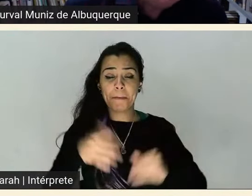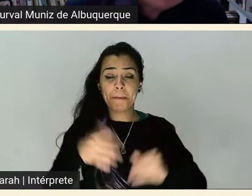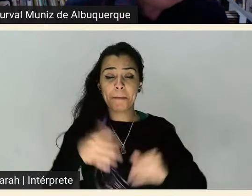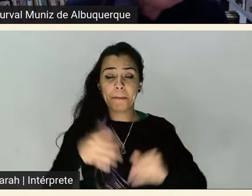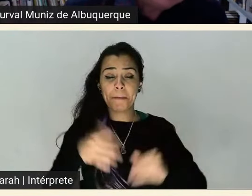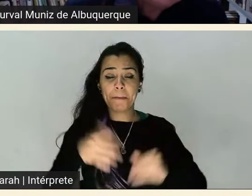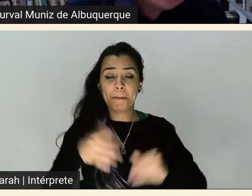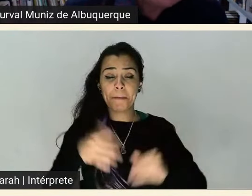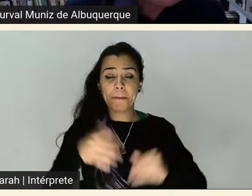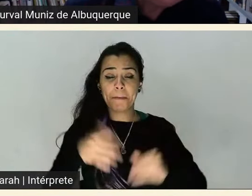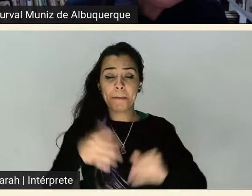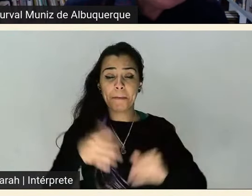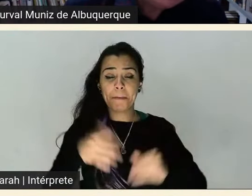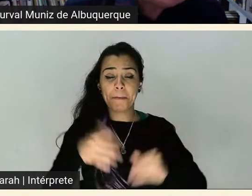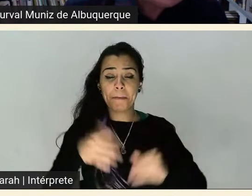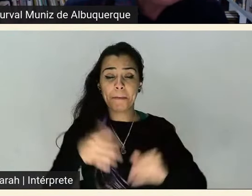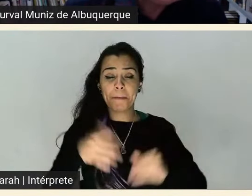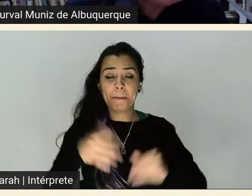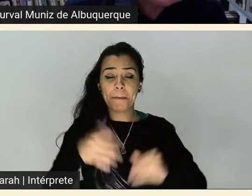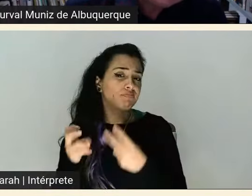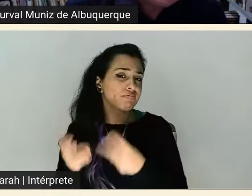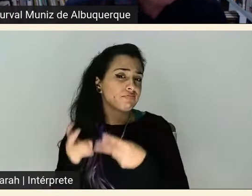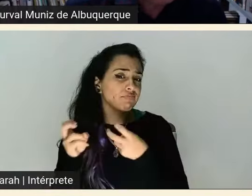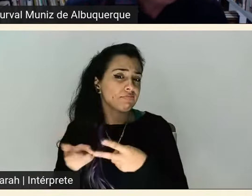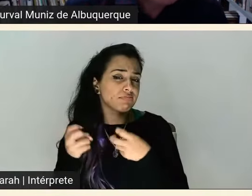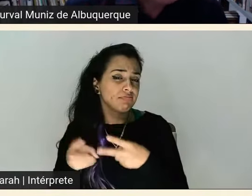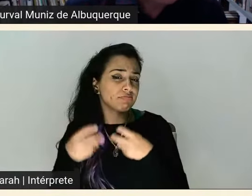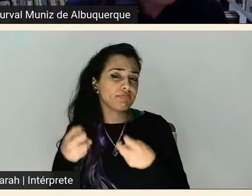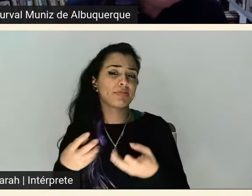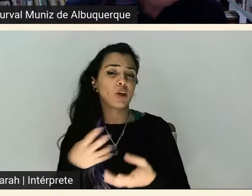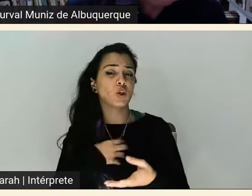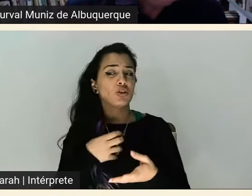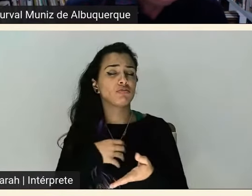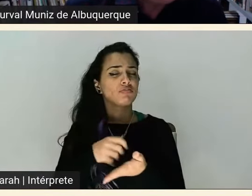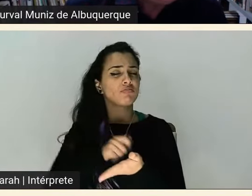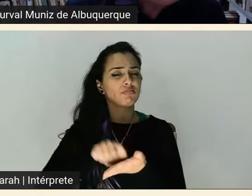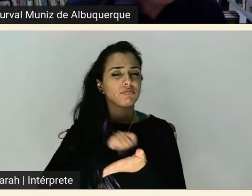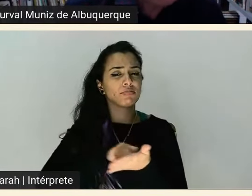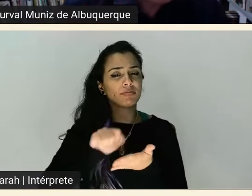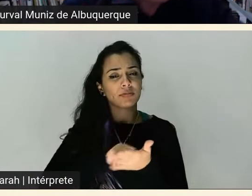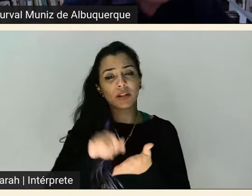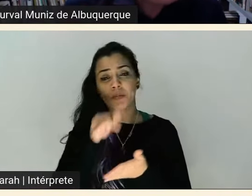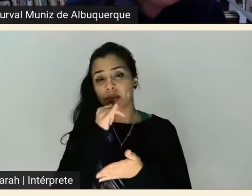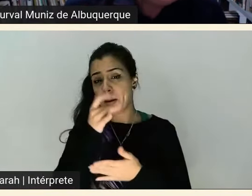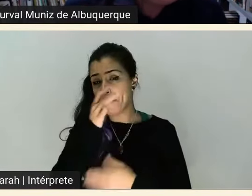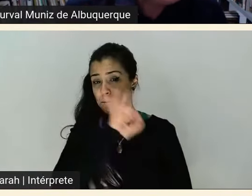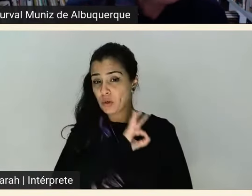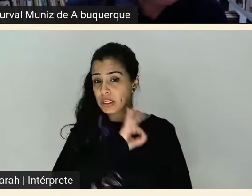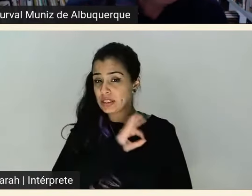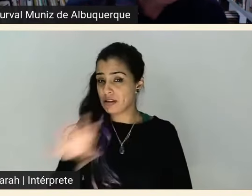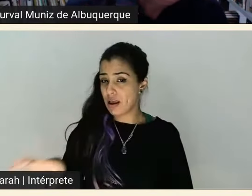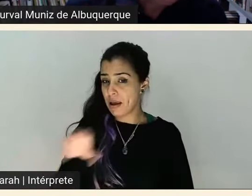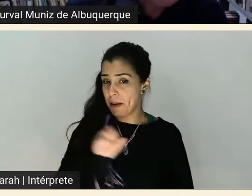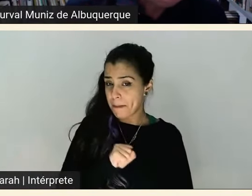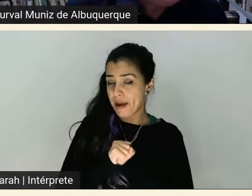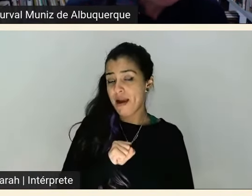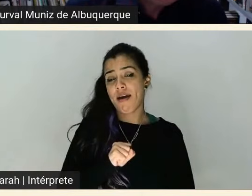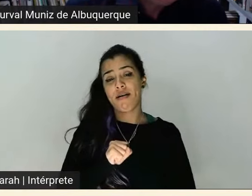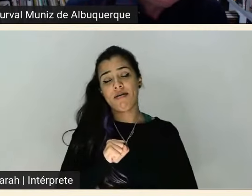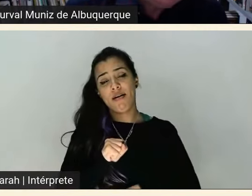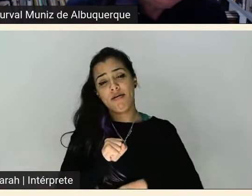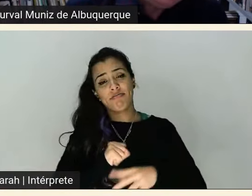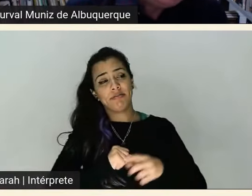né? É um método etnográfico muito engraçado, quer dizer, a polícia prende o material e entrega à Câmara Cascudo,